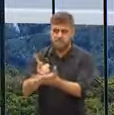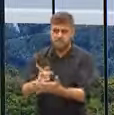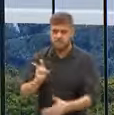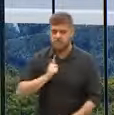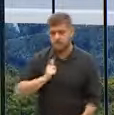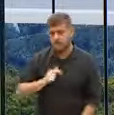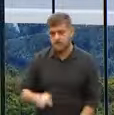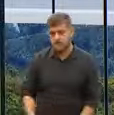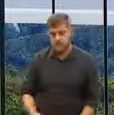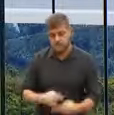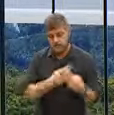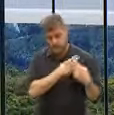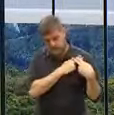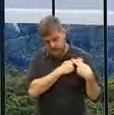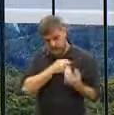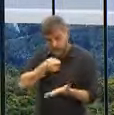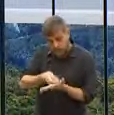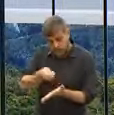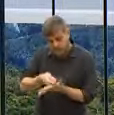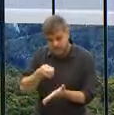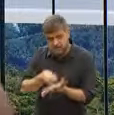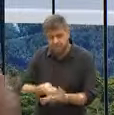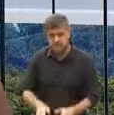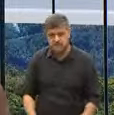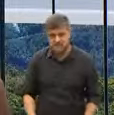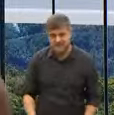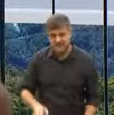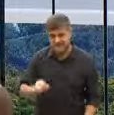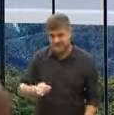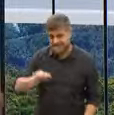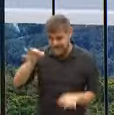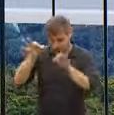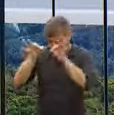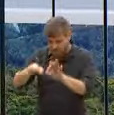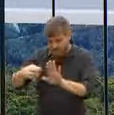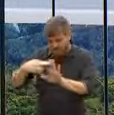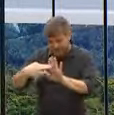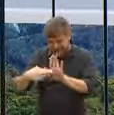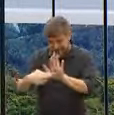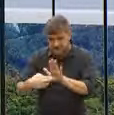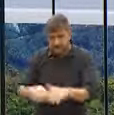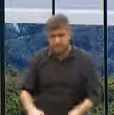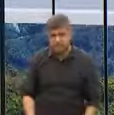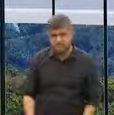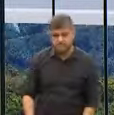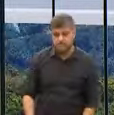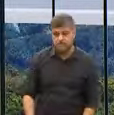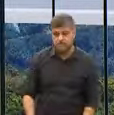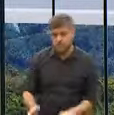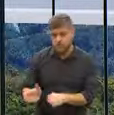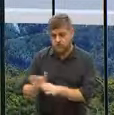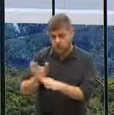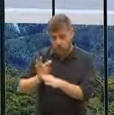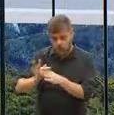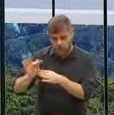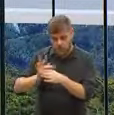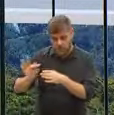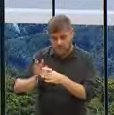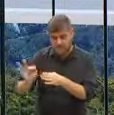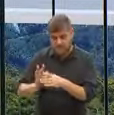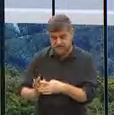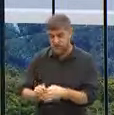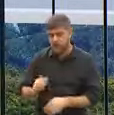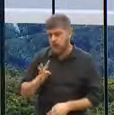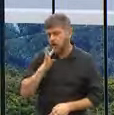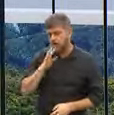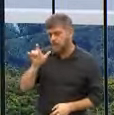as suas obrigações, e se ele cumprir. Mas, veja bem, eu conheço conselheiro que entrou no